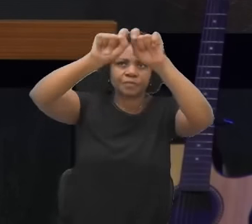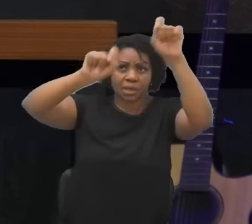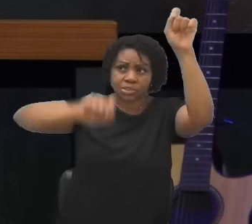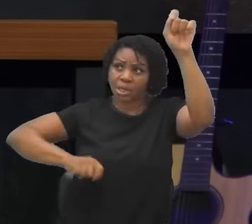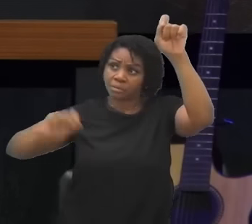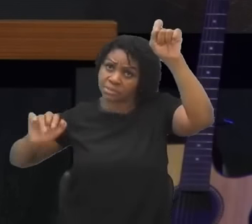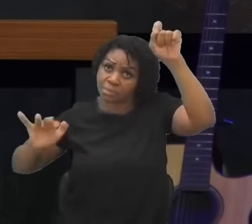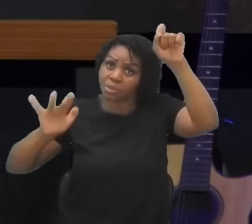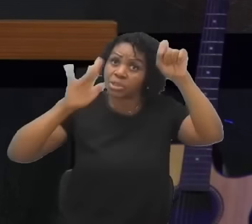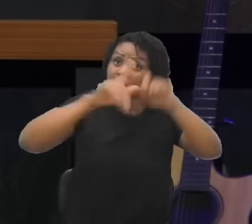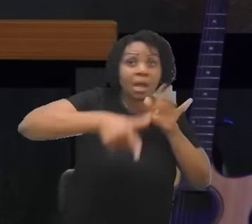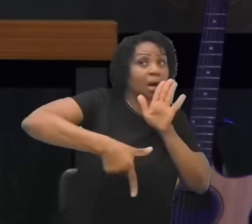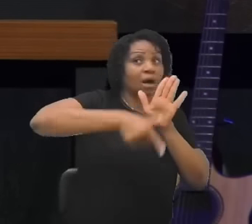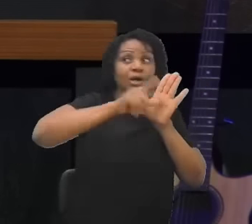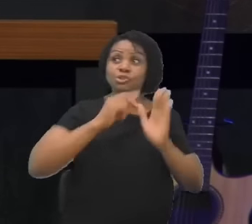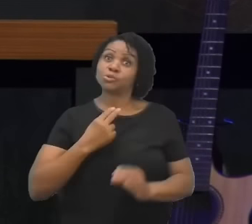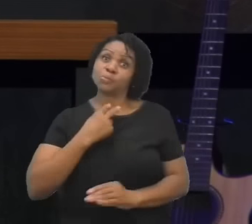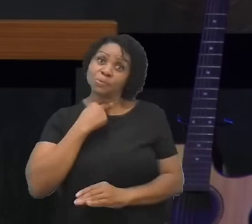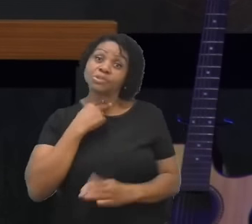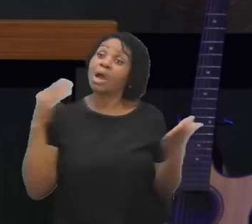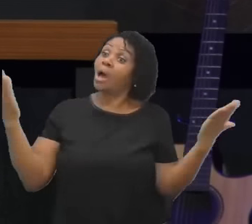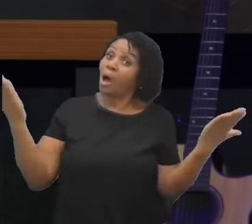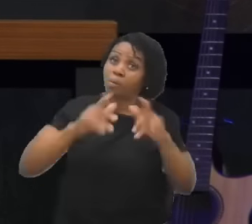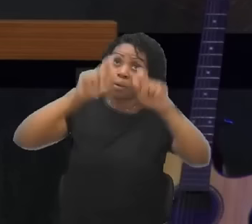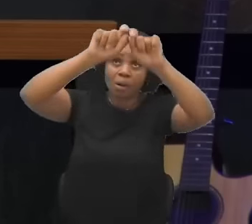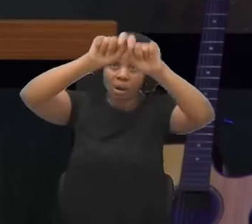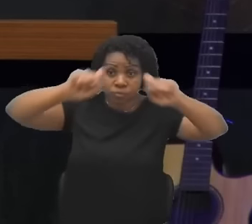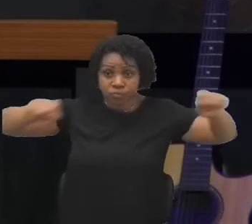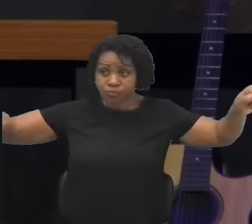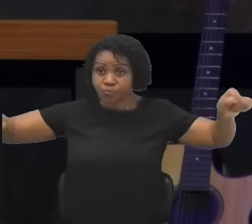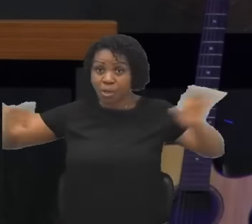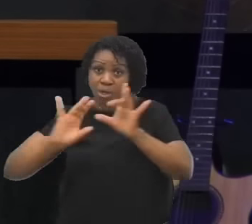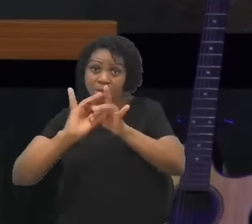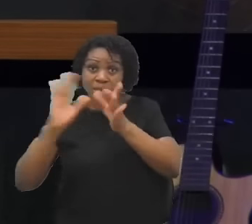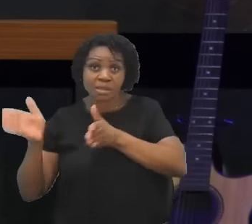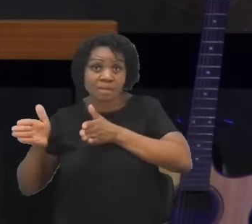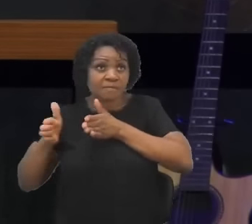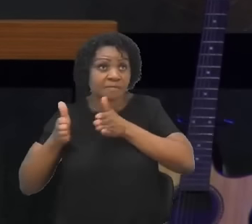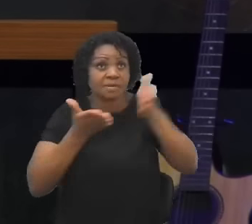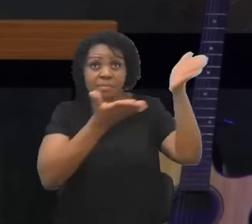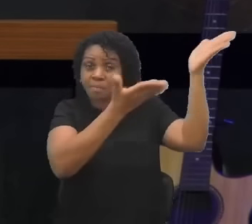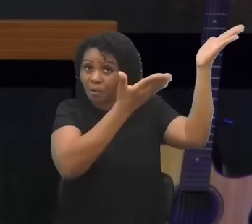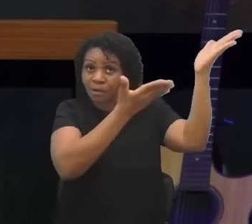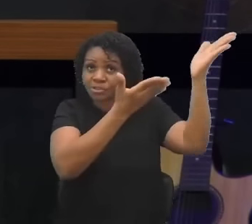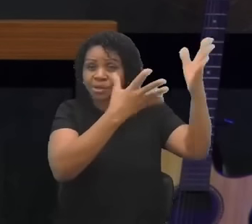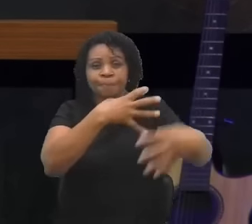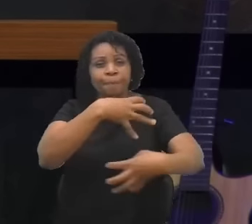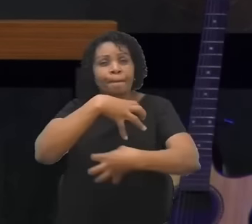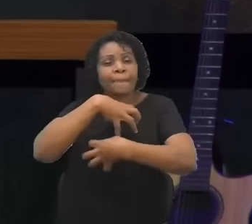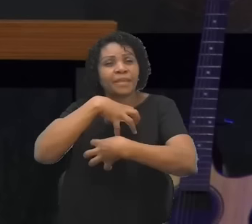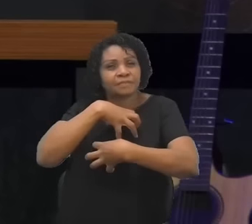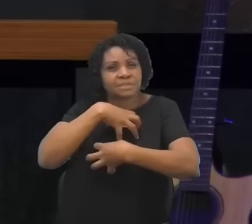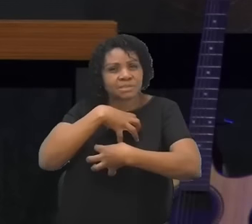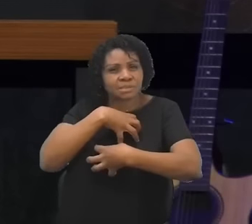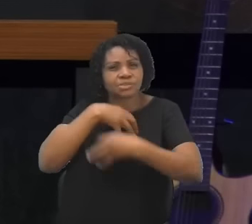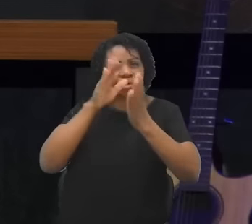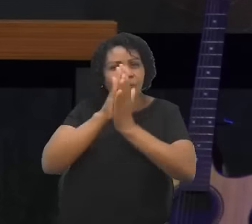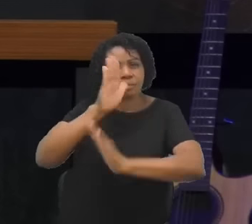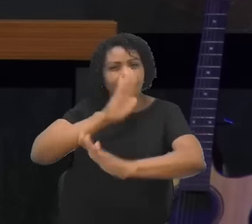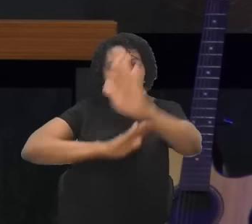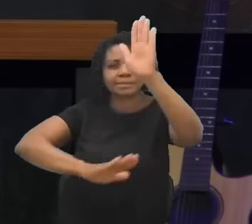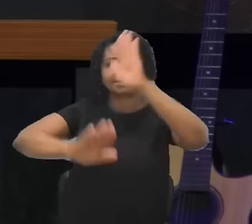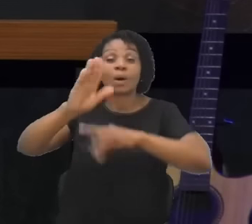entrar. Antes você não podia entrar, agora você pode entrar. Então, quando a gente sente o que você sentiu na hora da